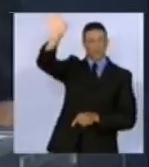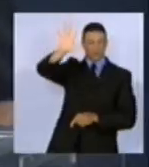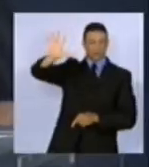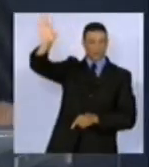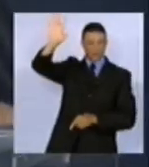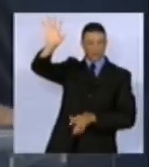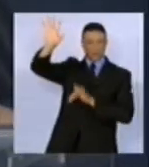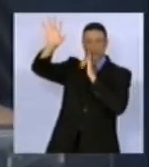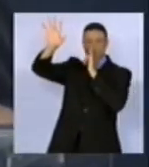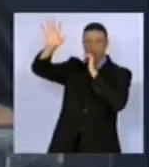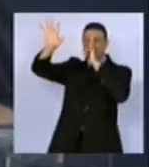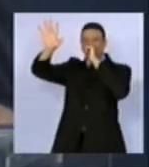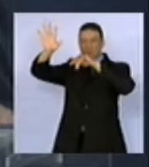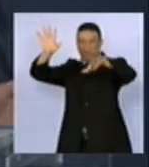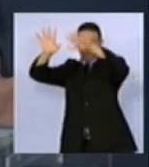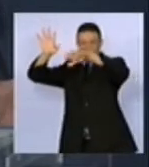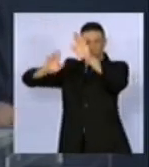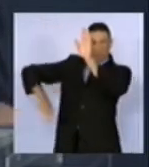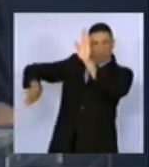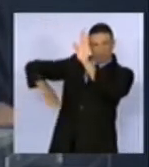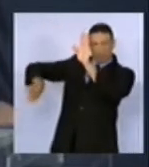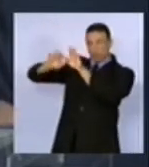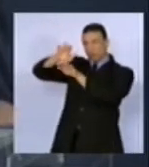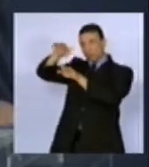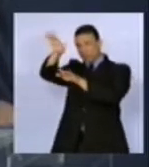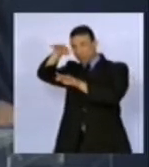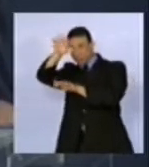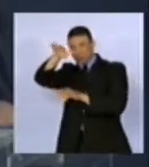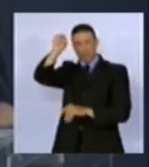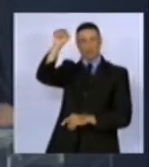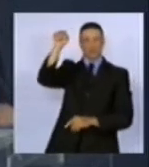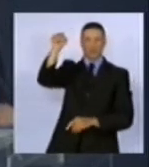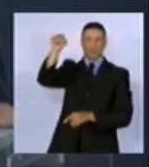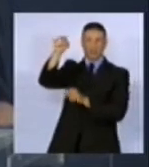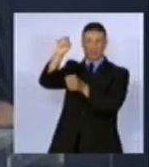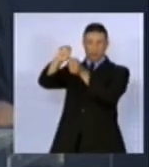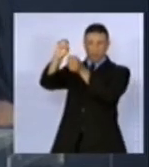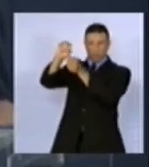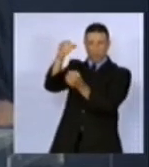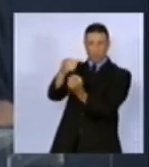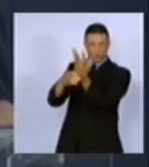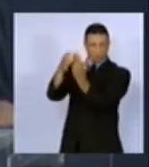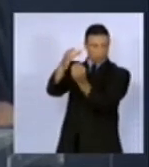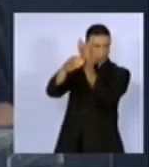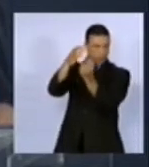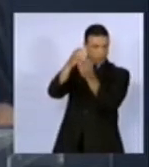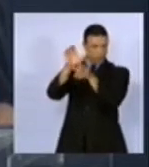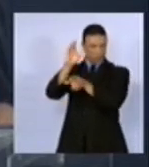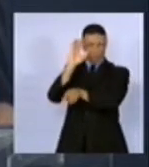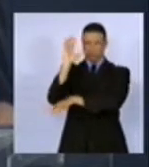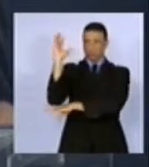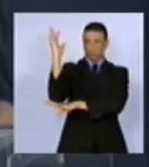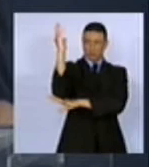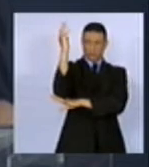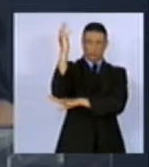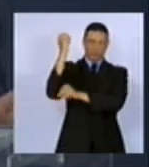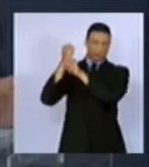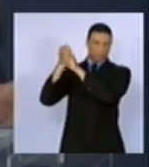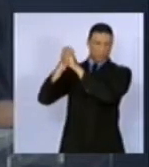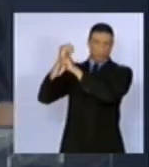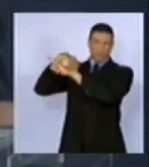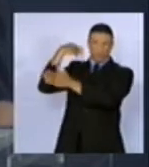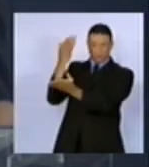a zona Litorânea da região Nordeste onde nós produzimos a nossa cana-de-açúcar secularmente foi a